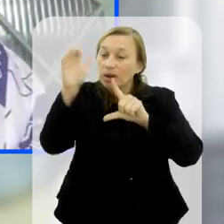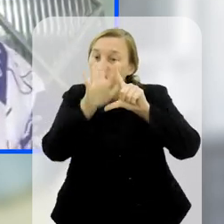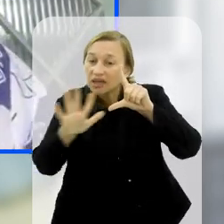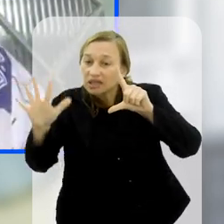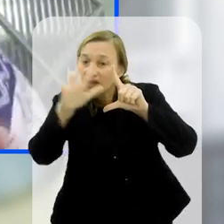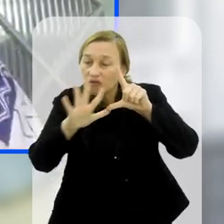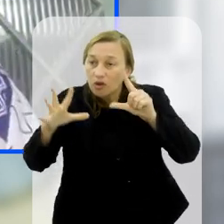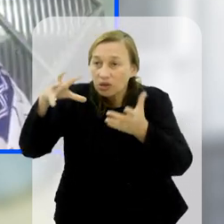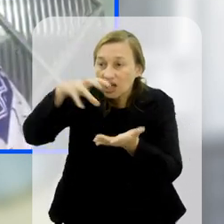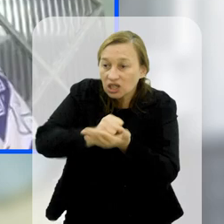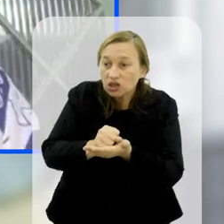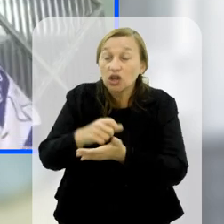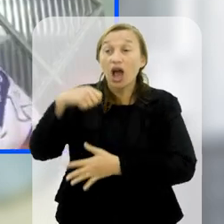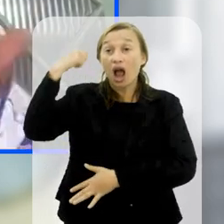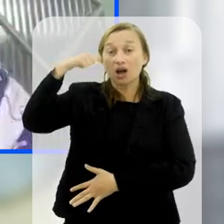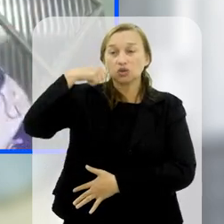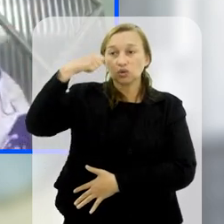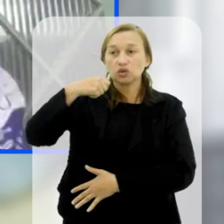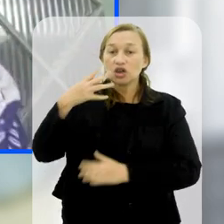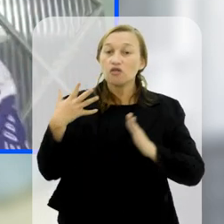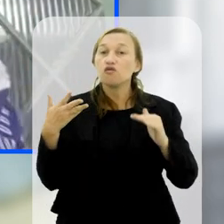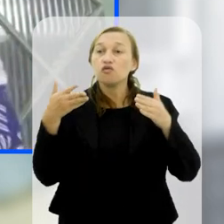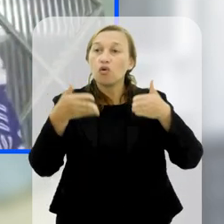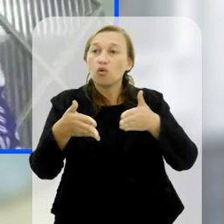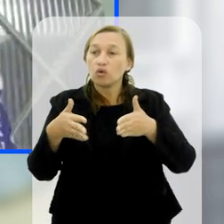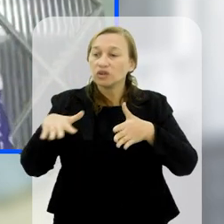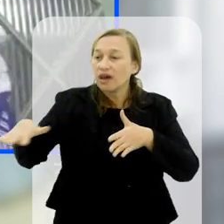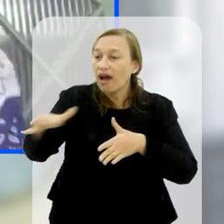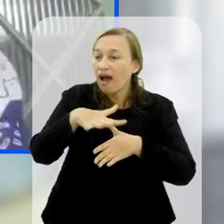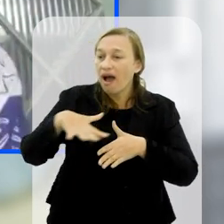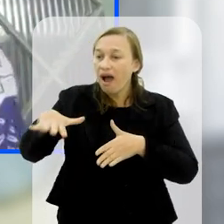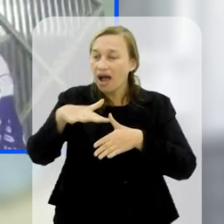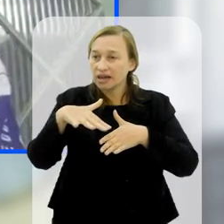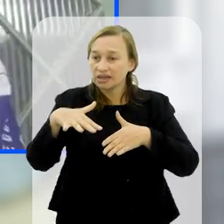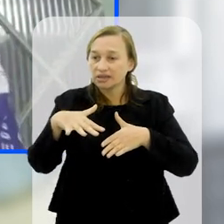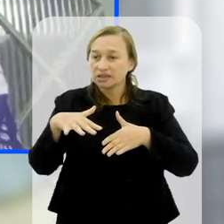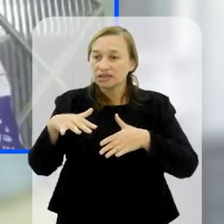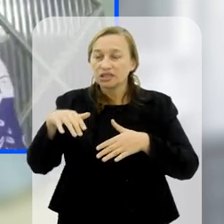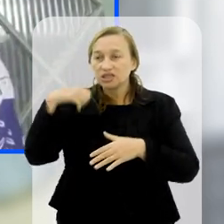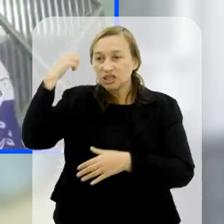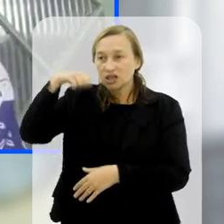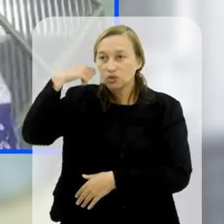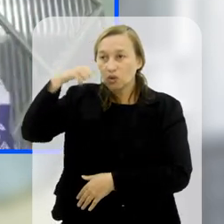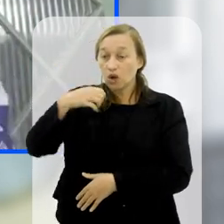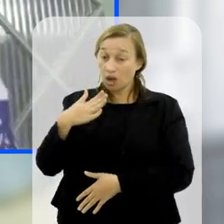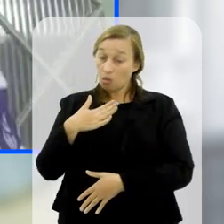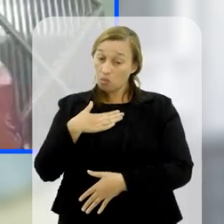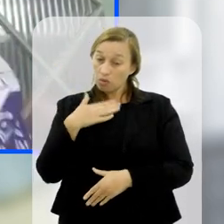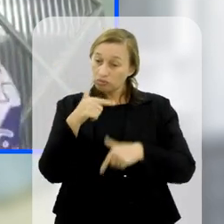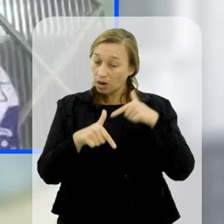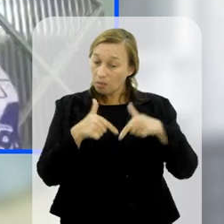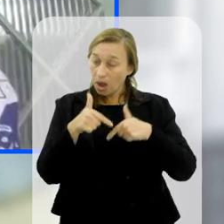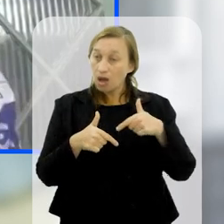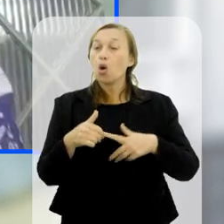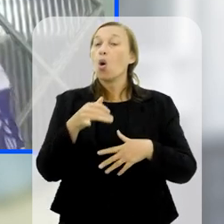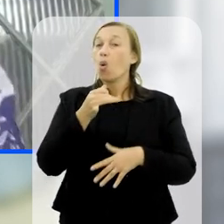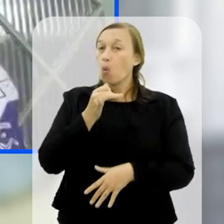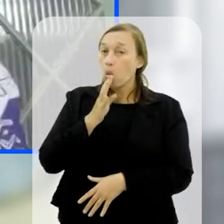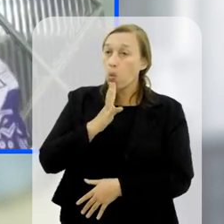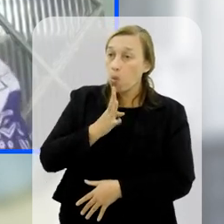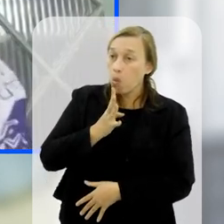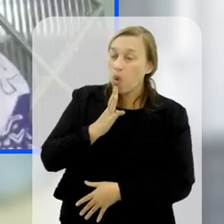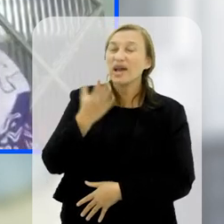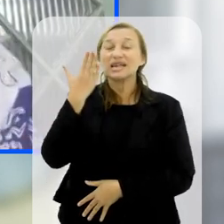atores. Então, a gente focou no mercado de atuação, que é o meu mercado de trabalho número um. Então, esse eu conheço e